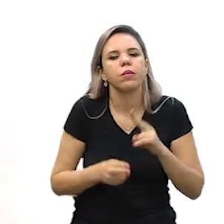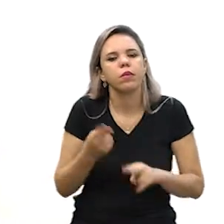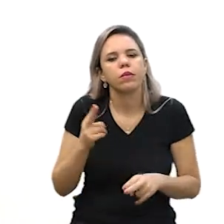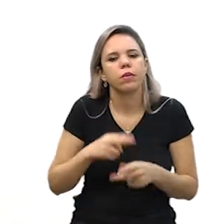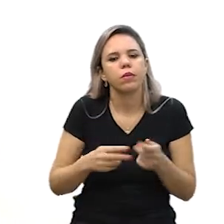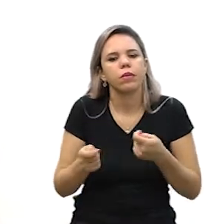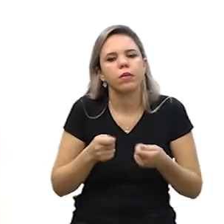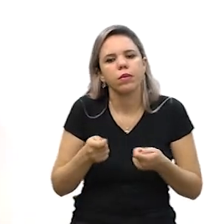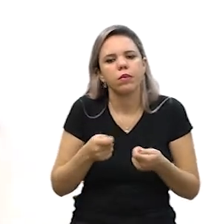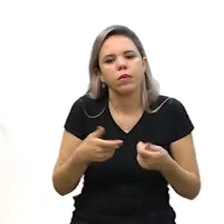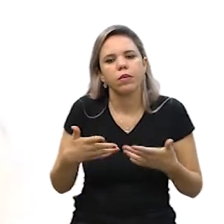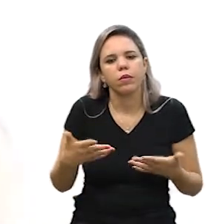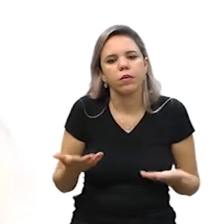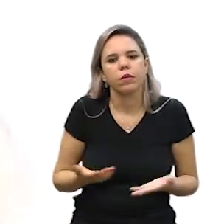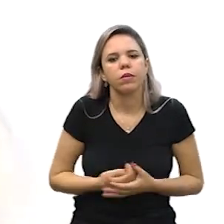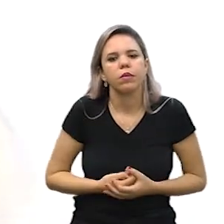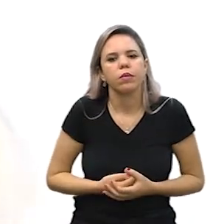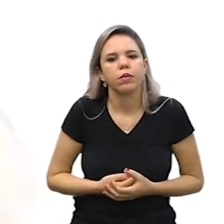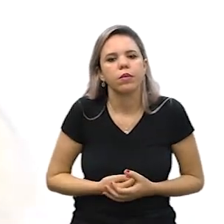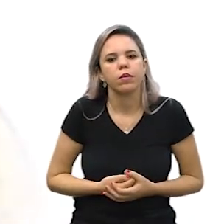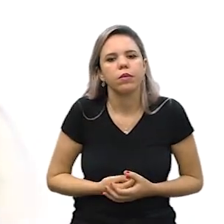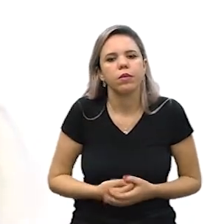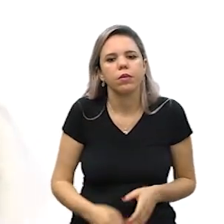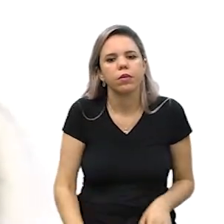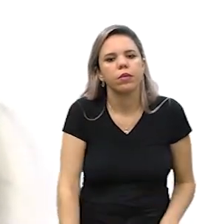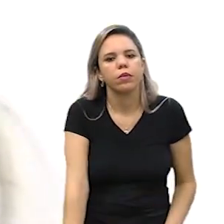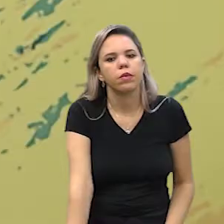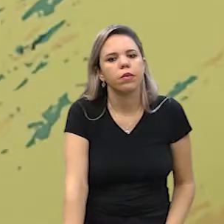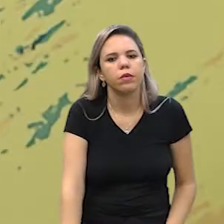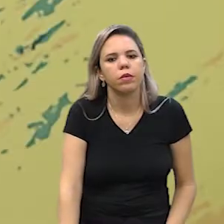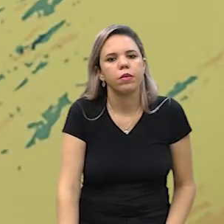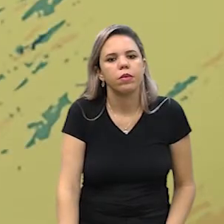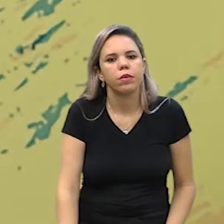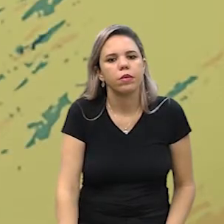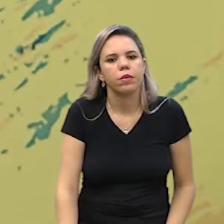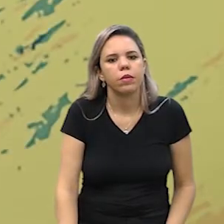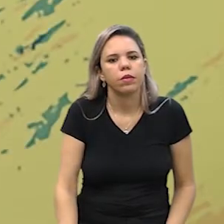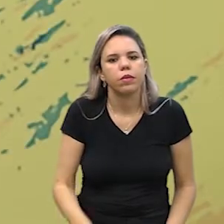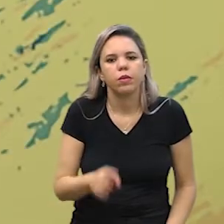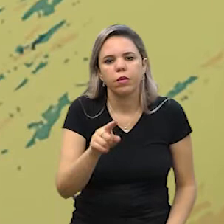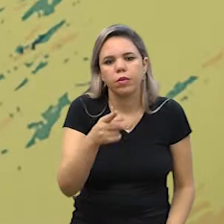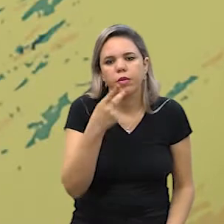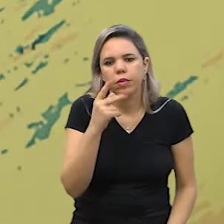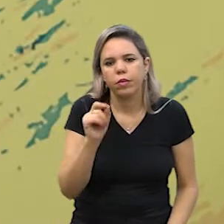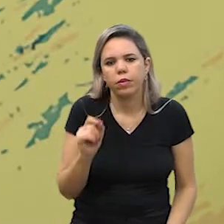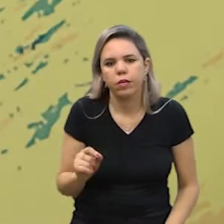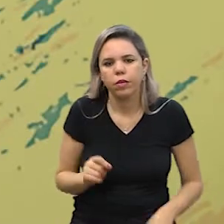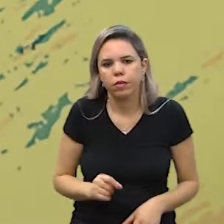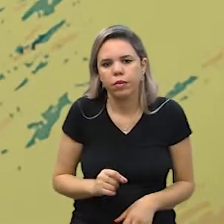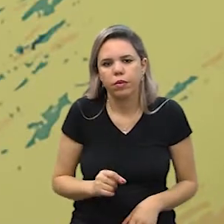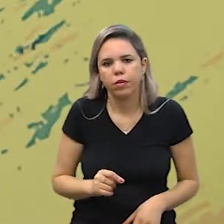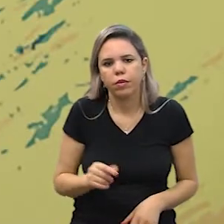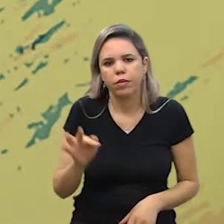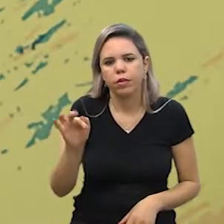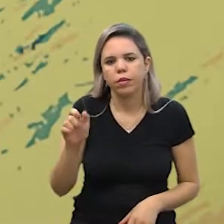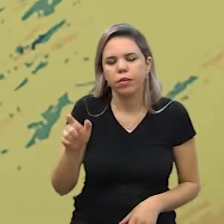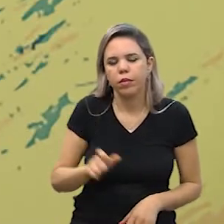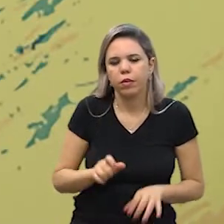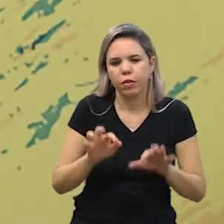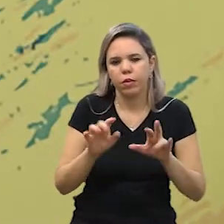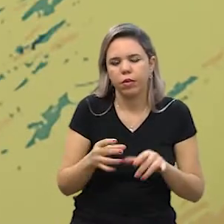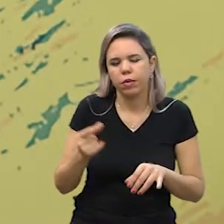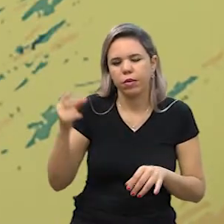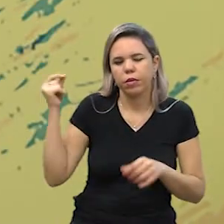para lidar com esta atualidade, né? Então, Viviane, você citou aí fax, máquina